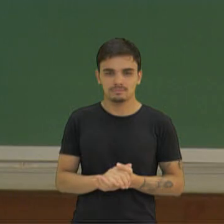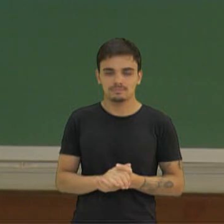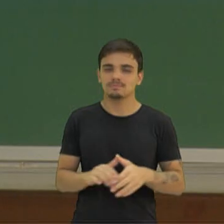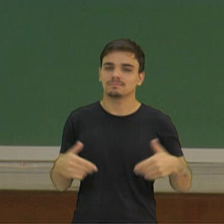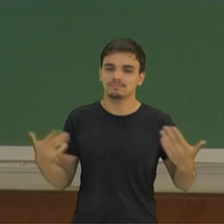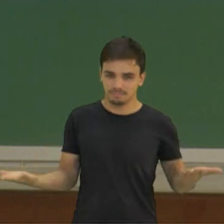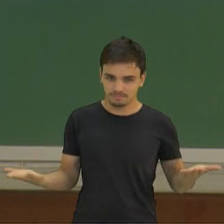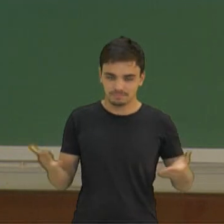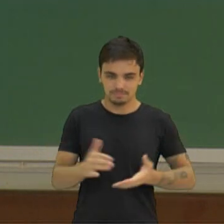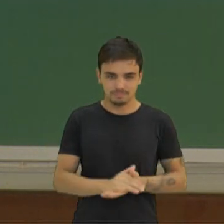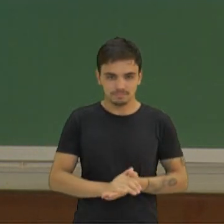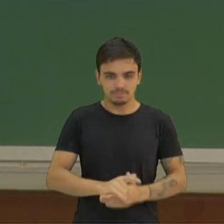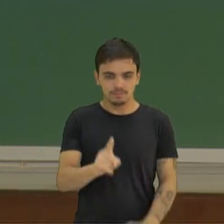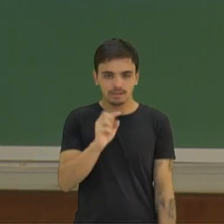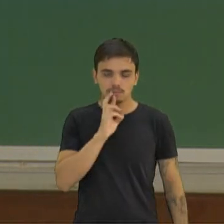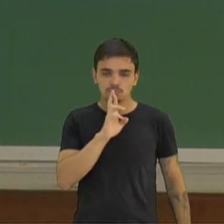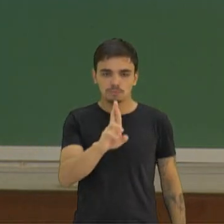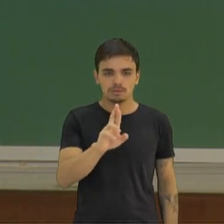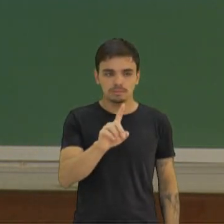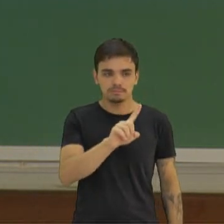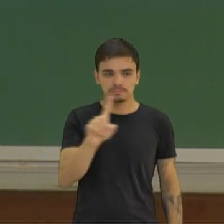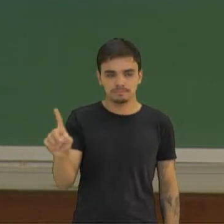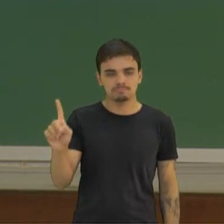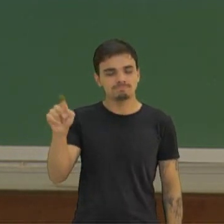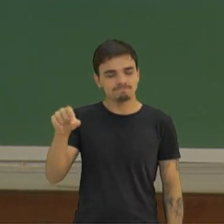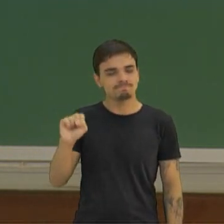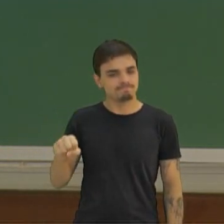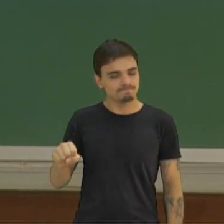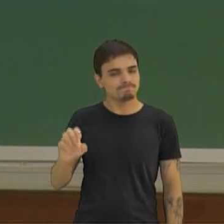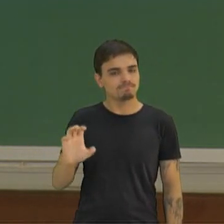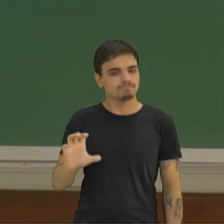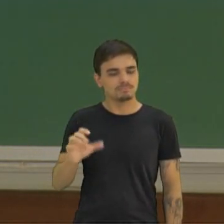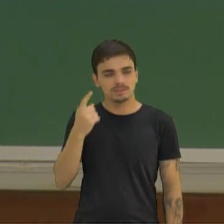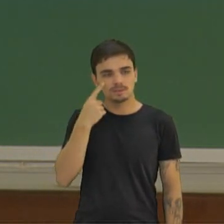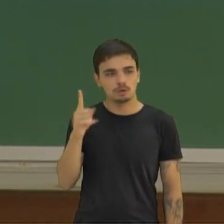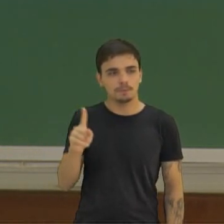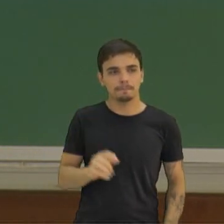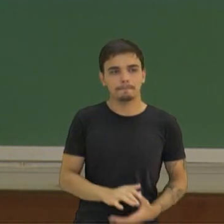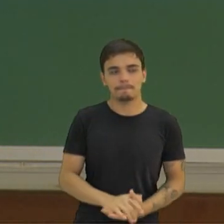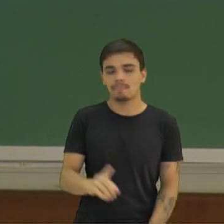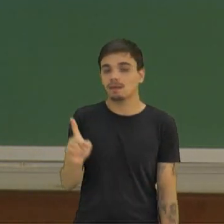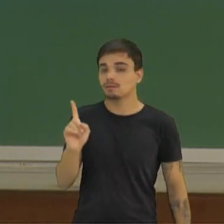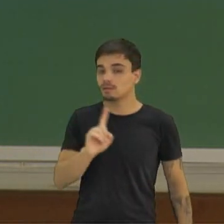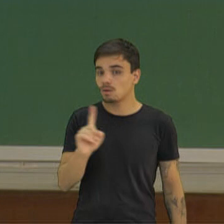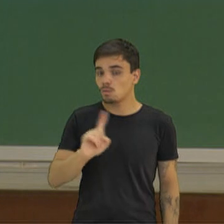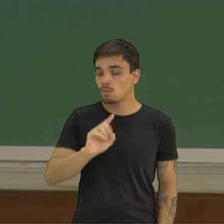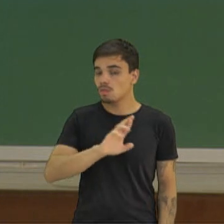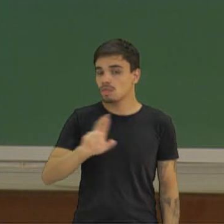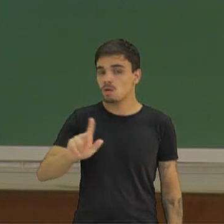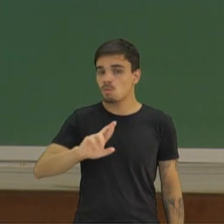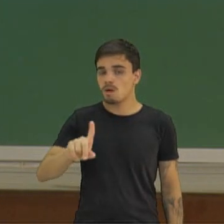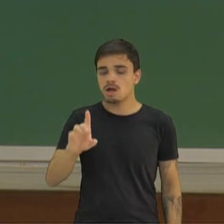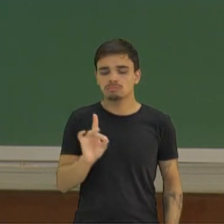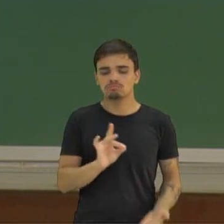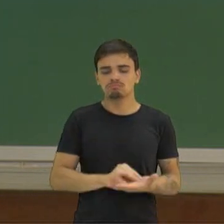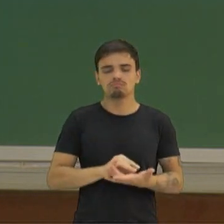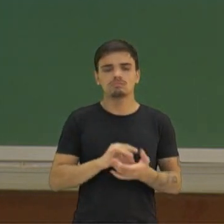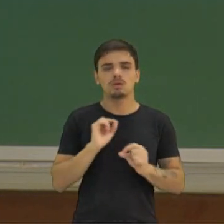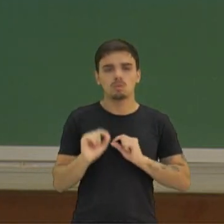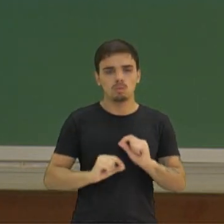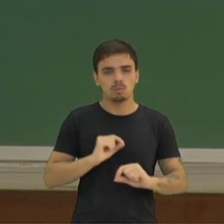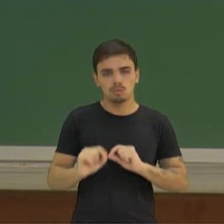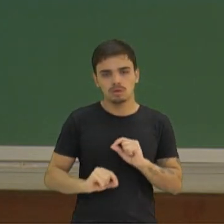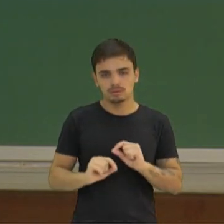E aí pessoal quem respondeu Não é isso mesmo não é não é correto afirmar